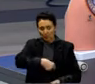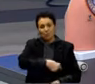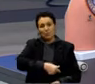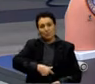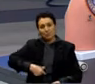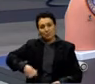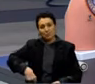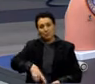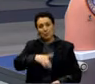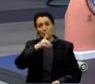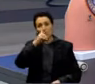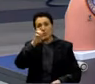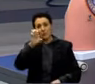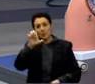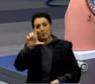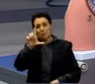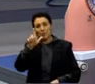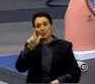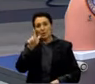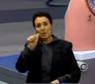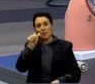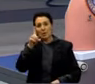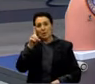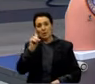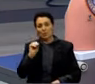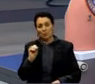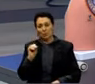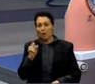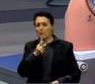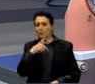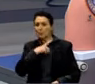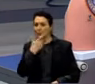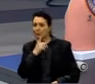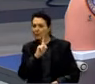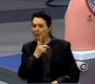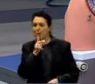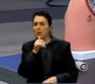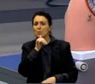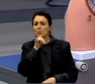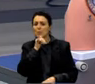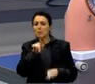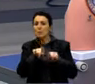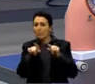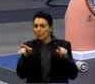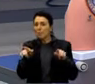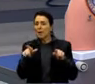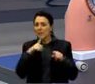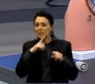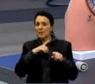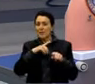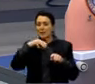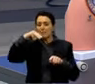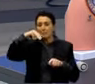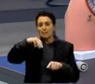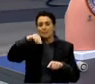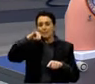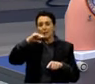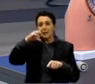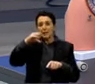vemos a presença, aqui eu não tenho exemplo para vocês, mas vocês vão ouvir falar muito, de